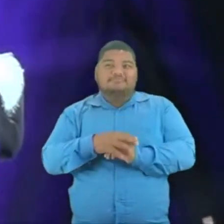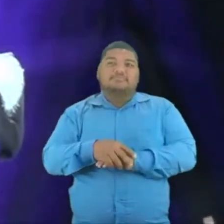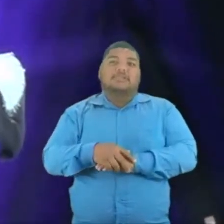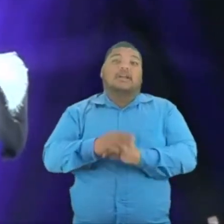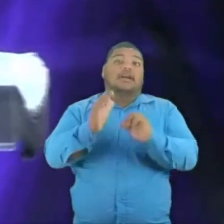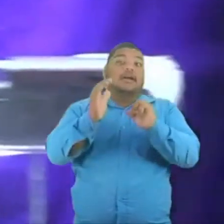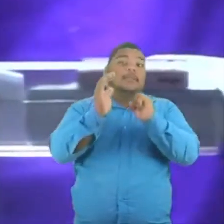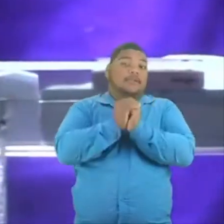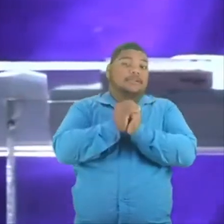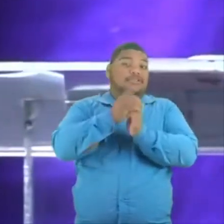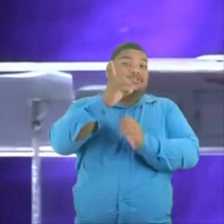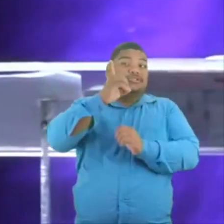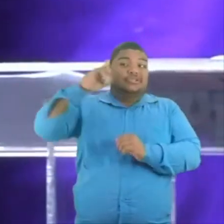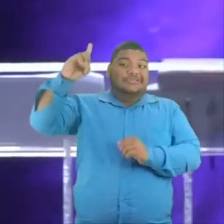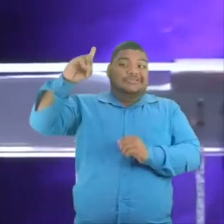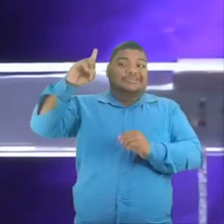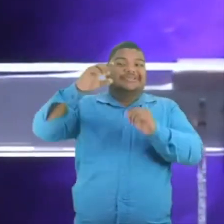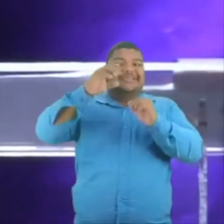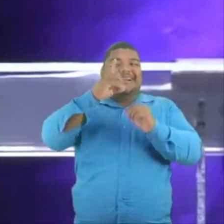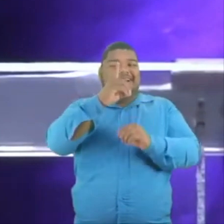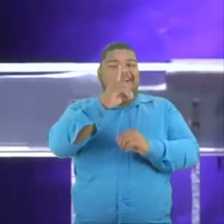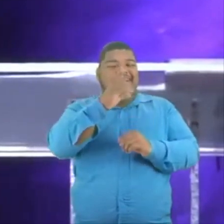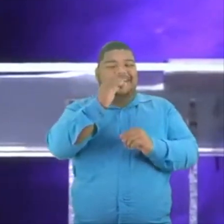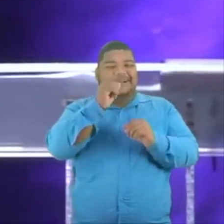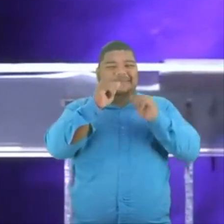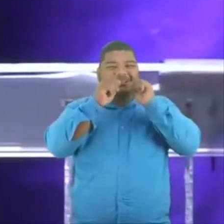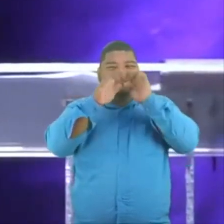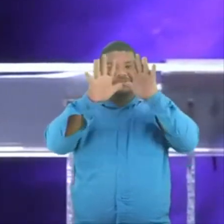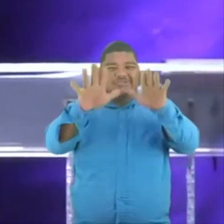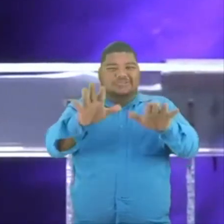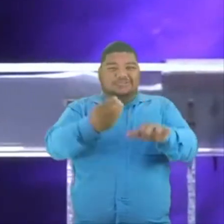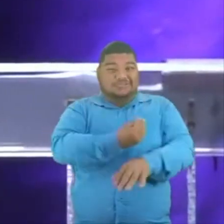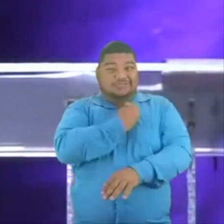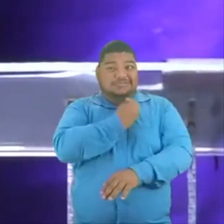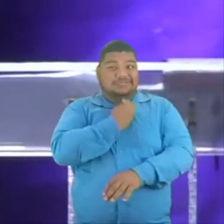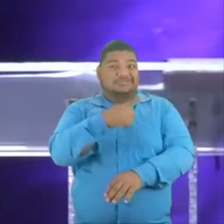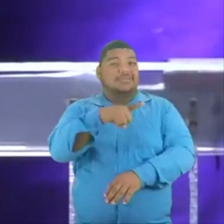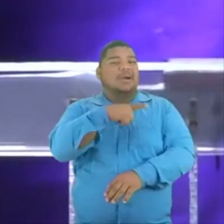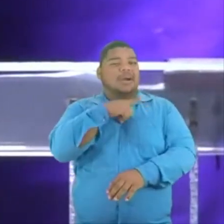Amém. Que Deus abençoe sua vida. Tenham todos uma ótima